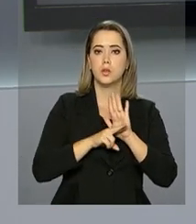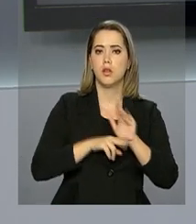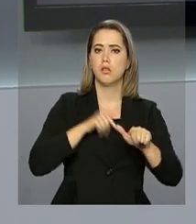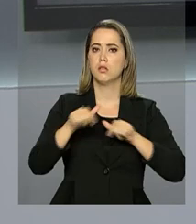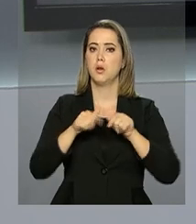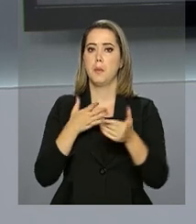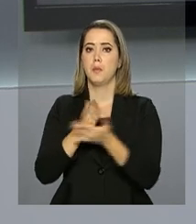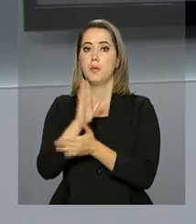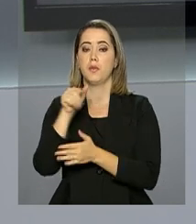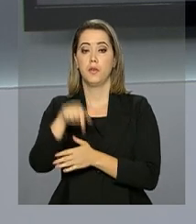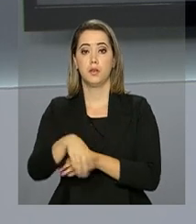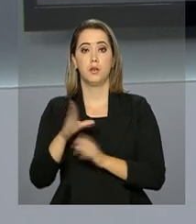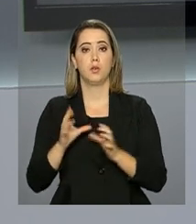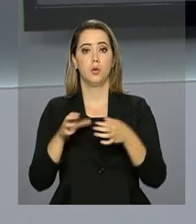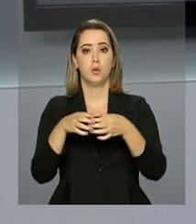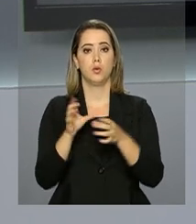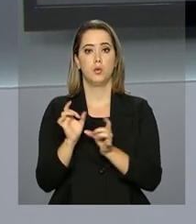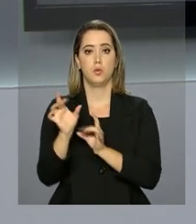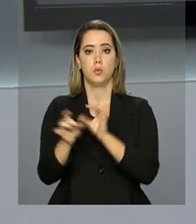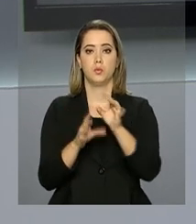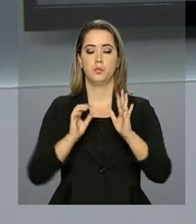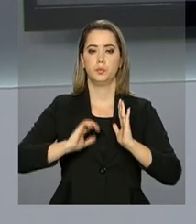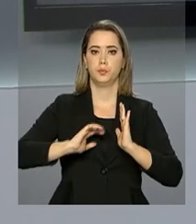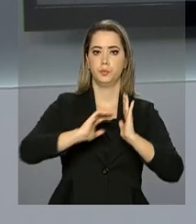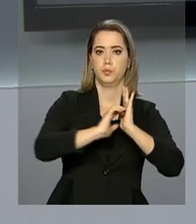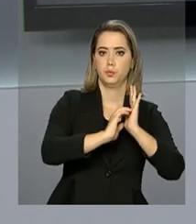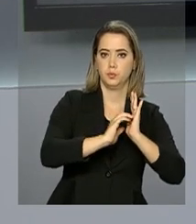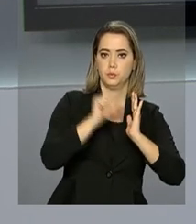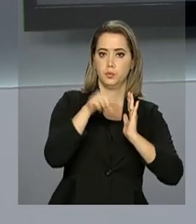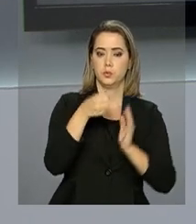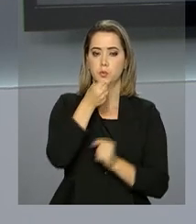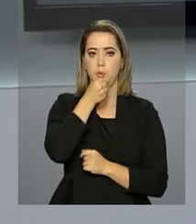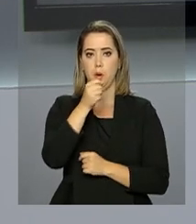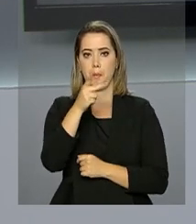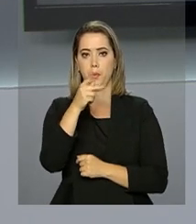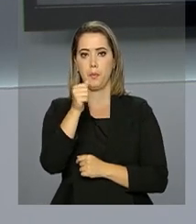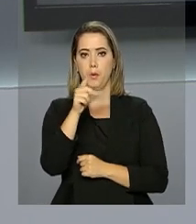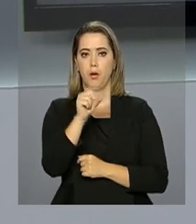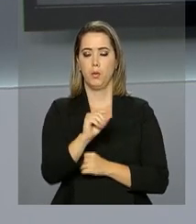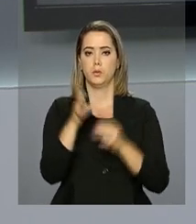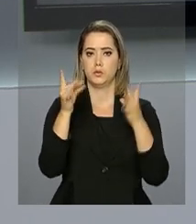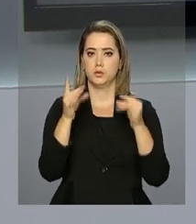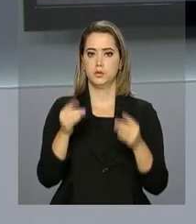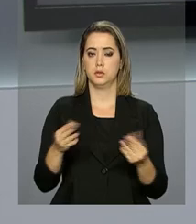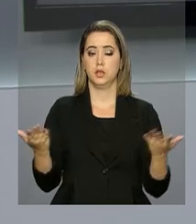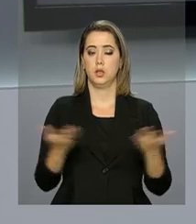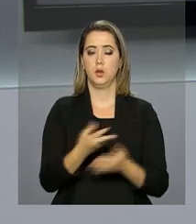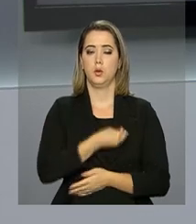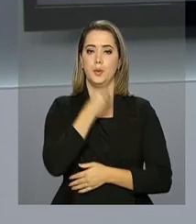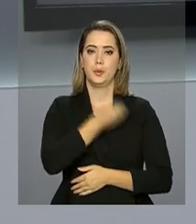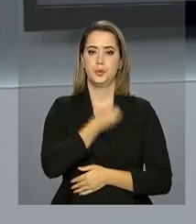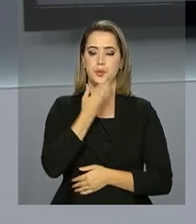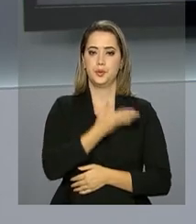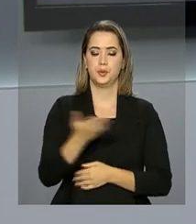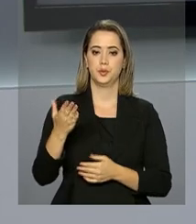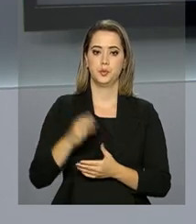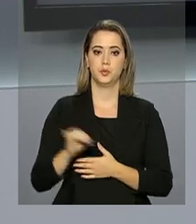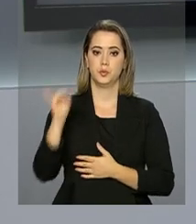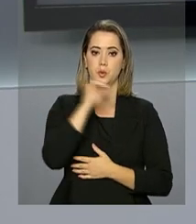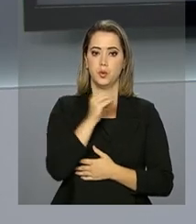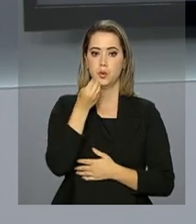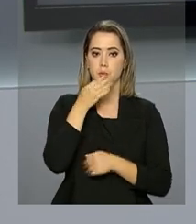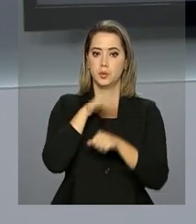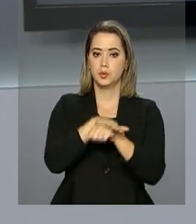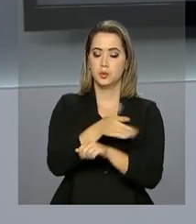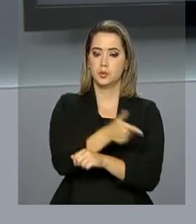foi aprovado agora há pouco na comissão do Senado. O repórter Paulo La Sálvia tem os detalhes ao vivo para a gente. Olá, Paulo, boa